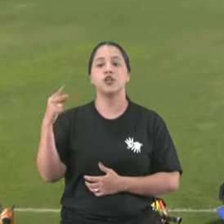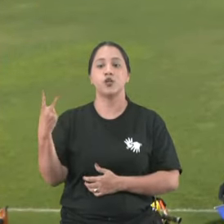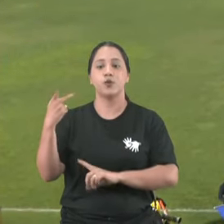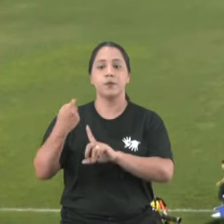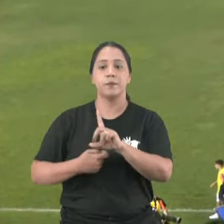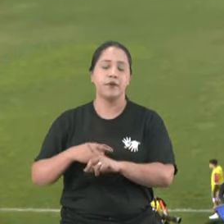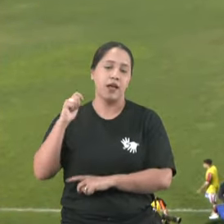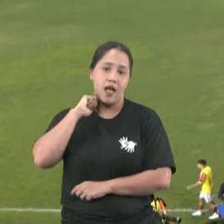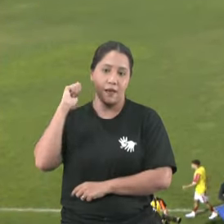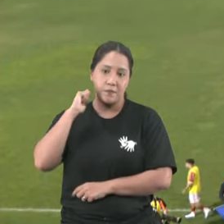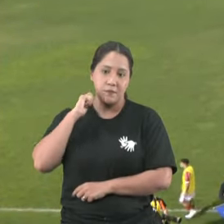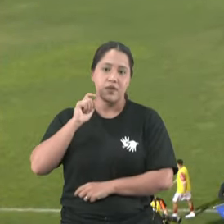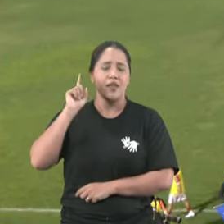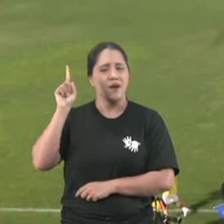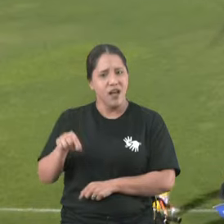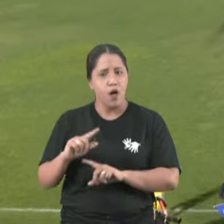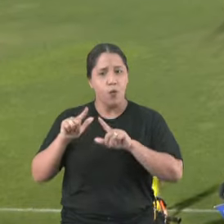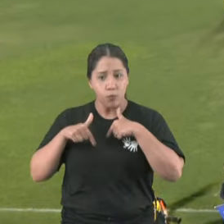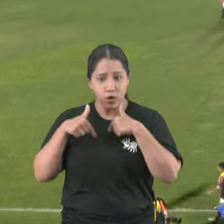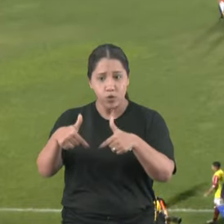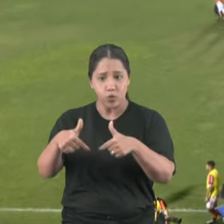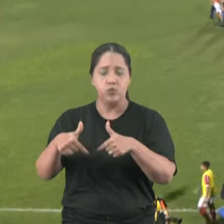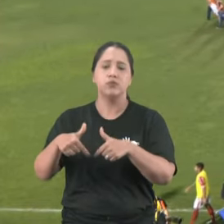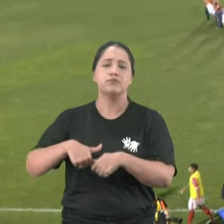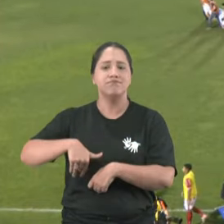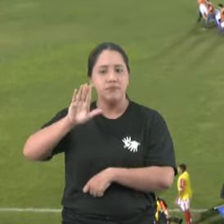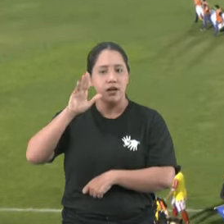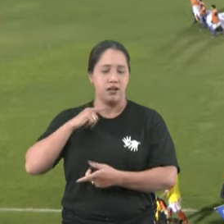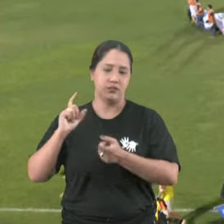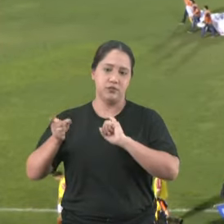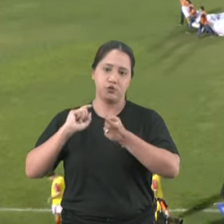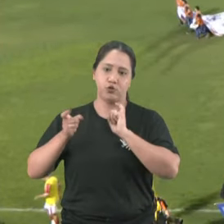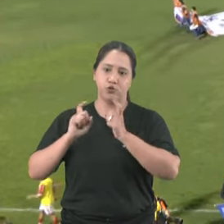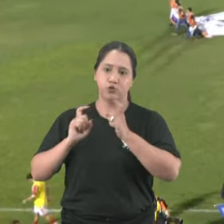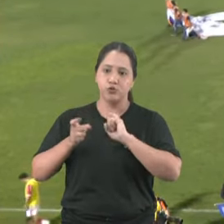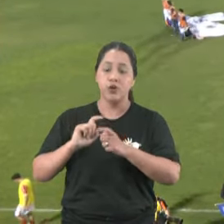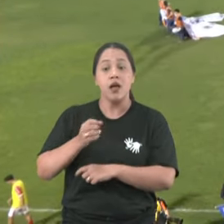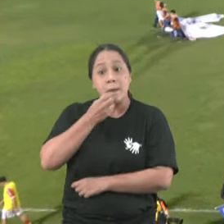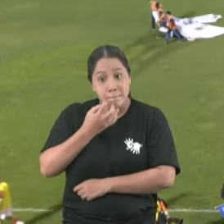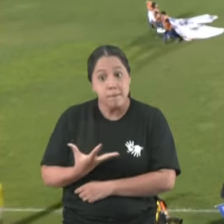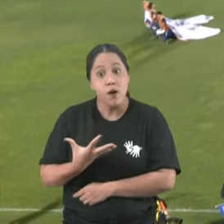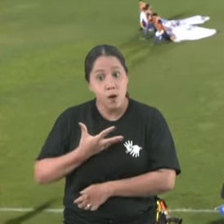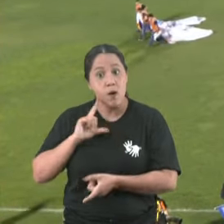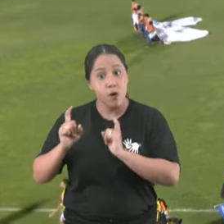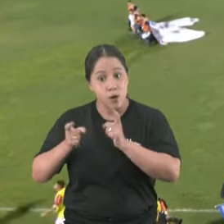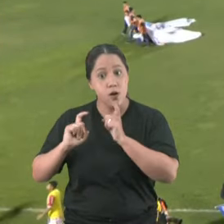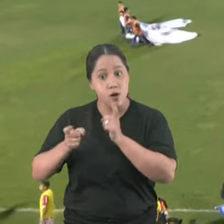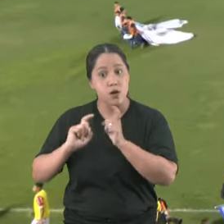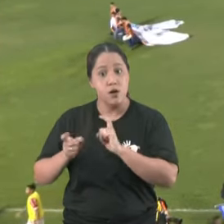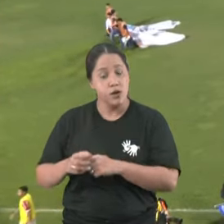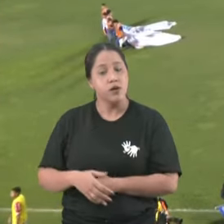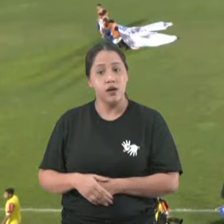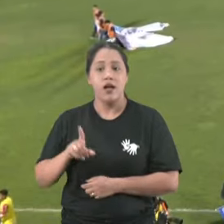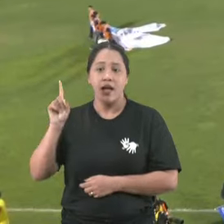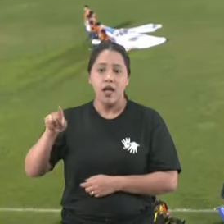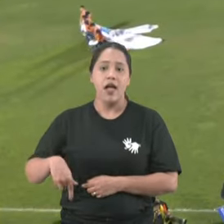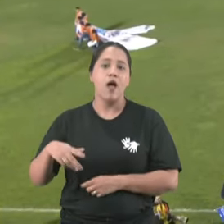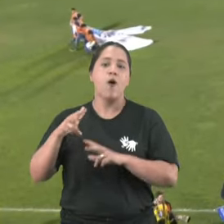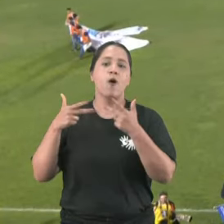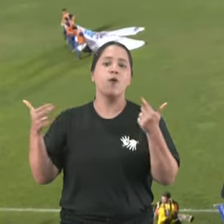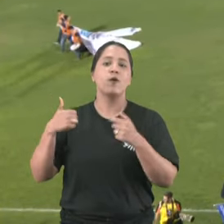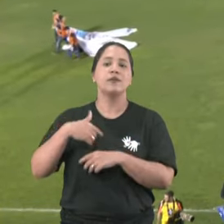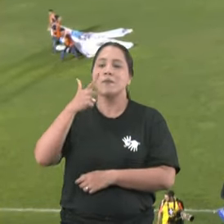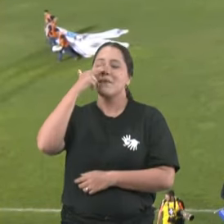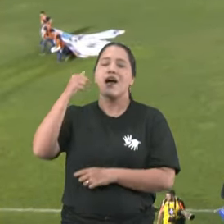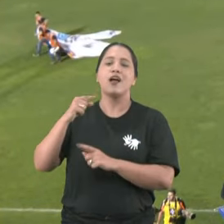Essa é uma causa que cada vez mais tem sido discutida, e que bom que tem sido discutida, né? Era algo que parecia